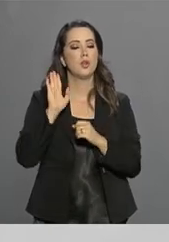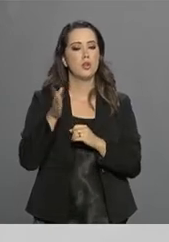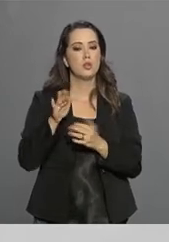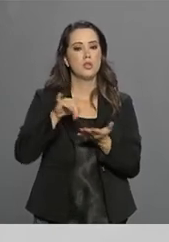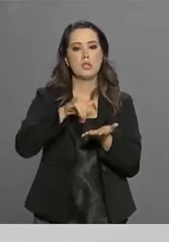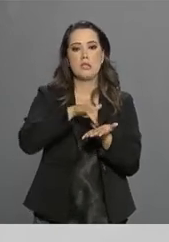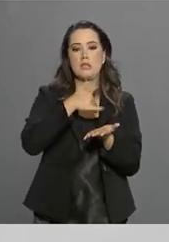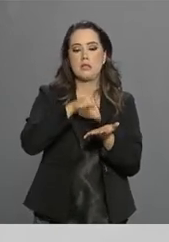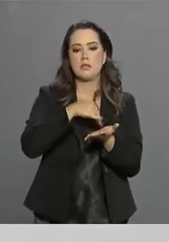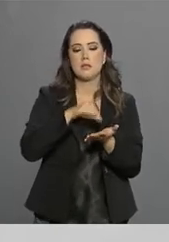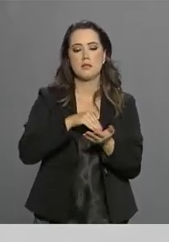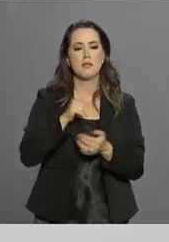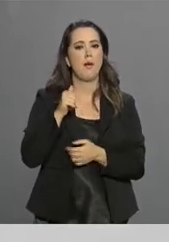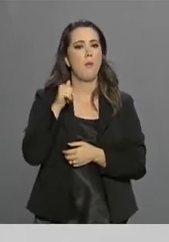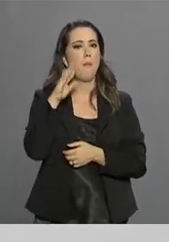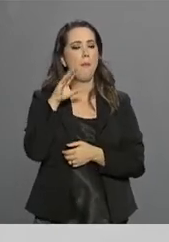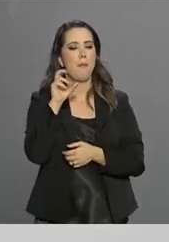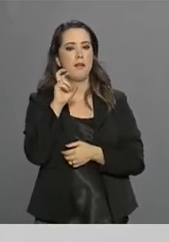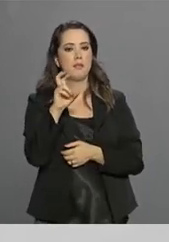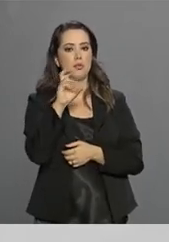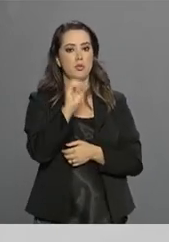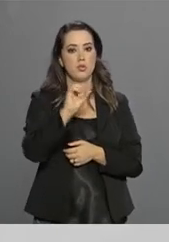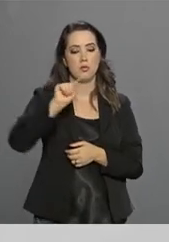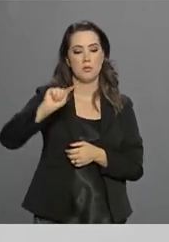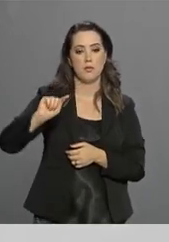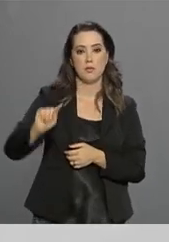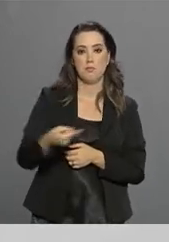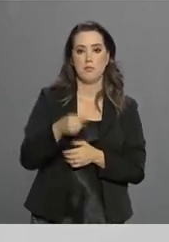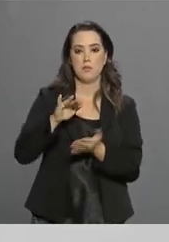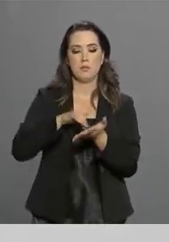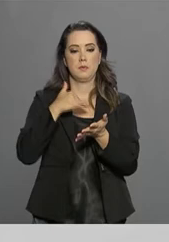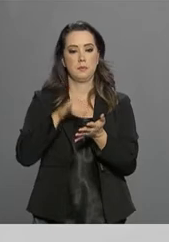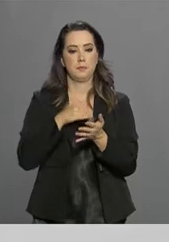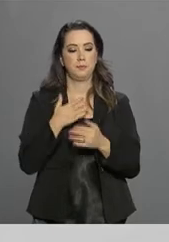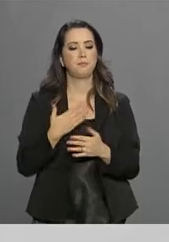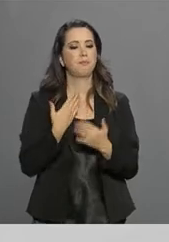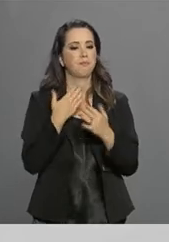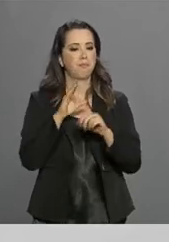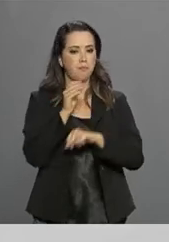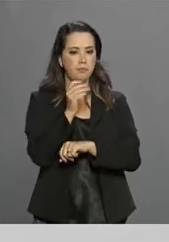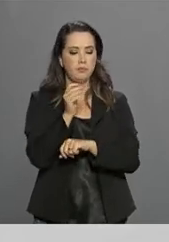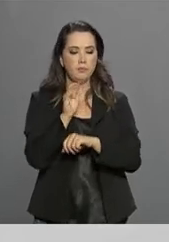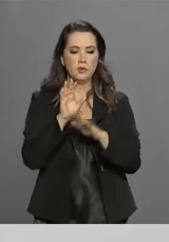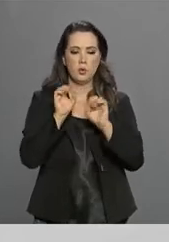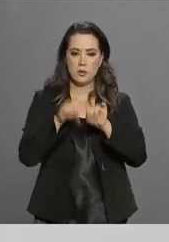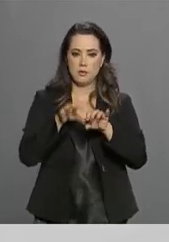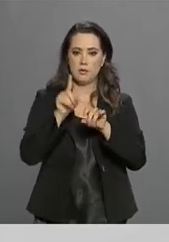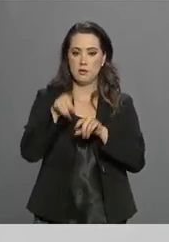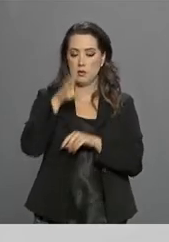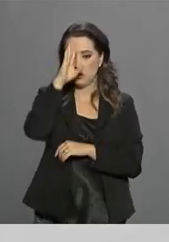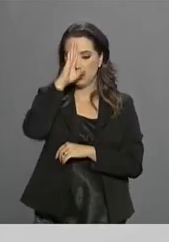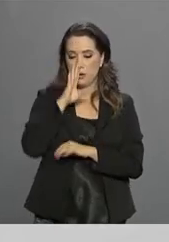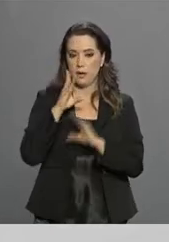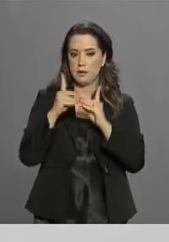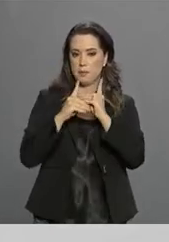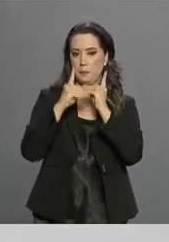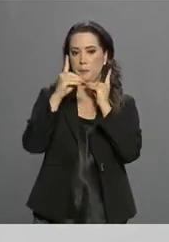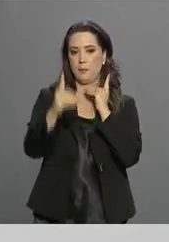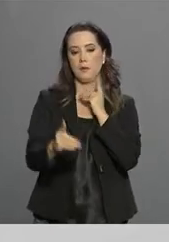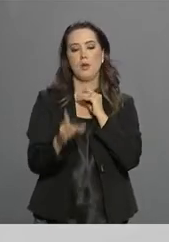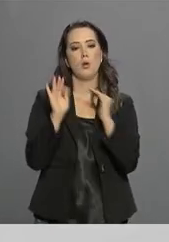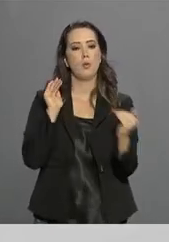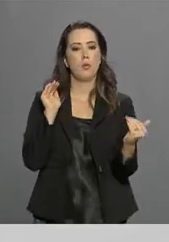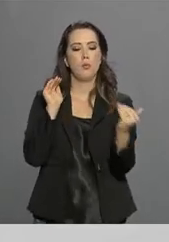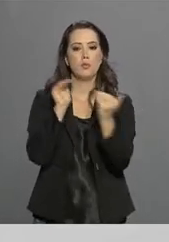quase 550 mil matrículas as aulas são gratuitas feitas à distância e